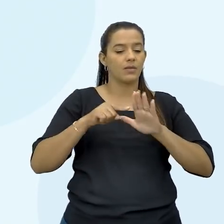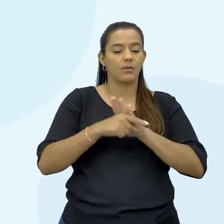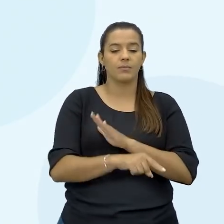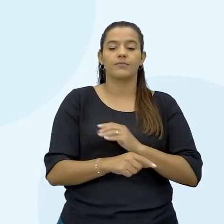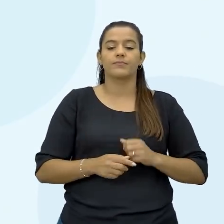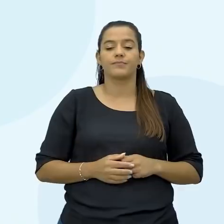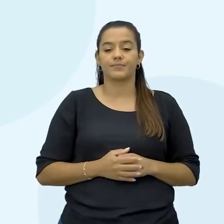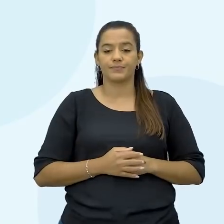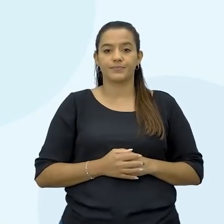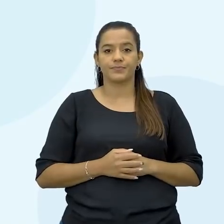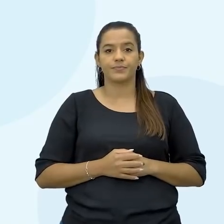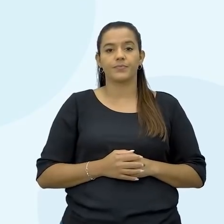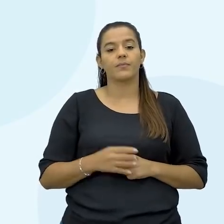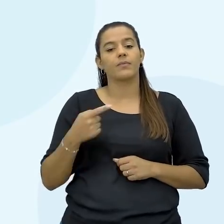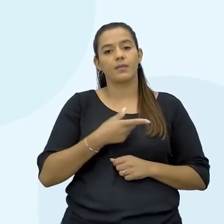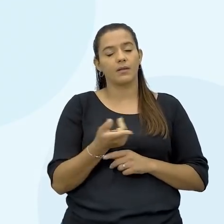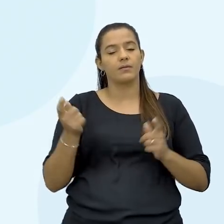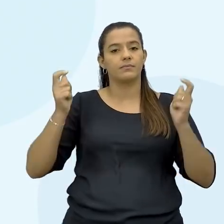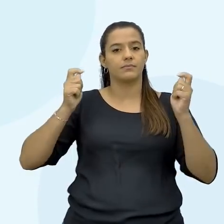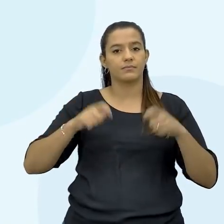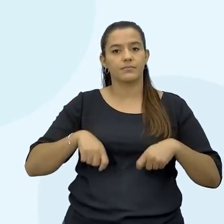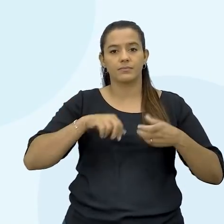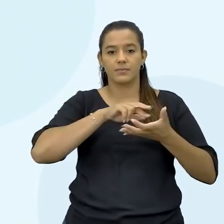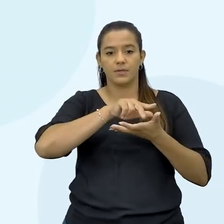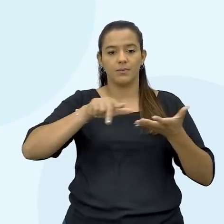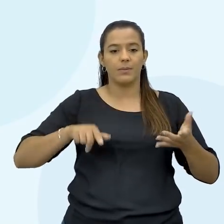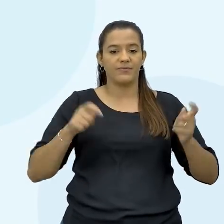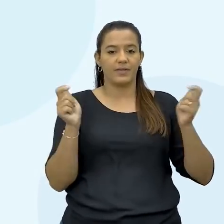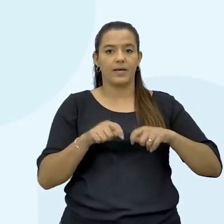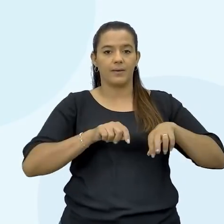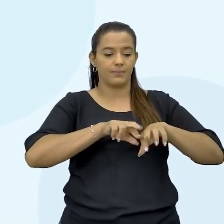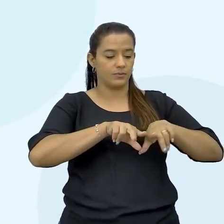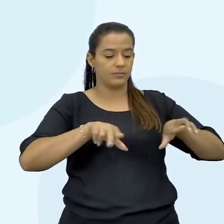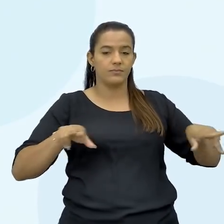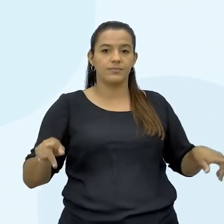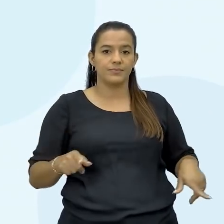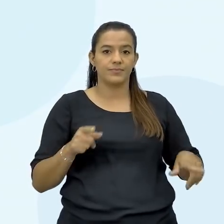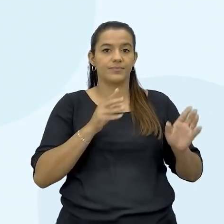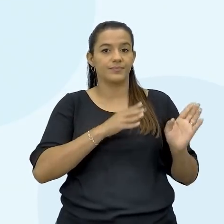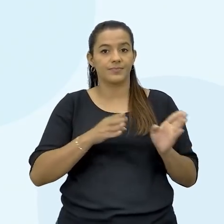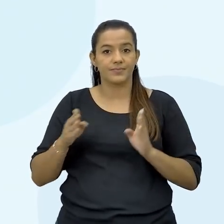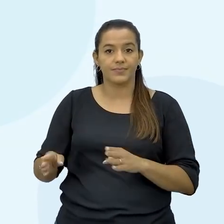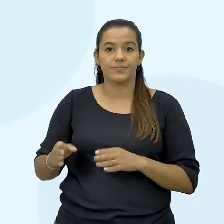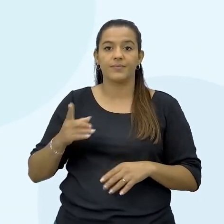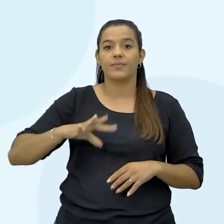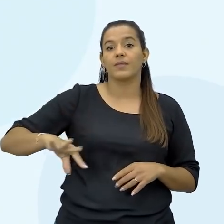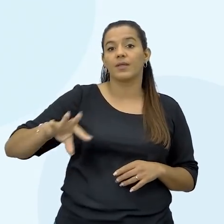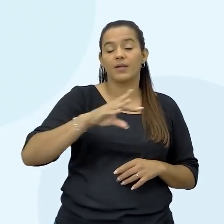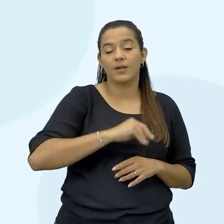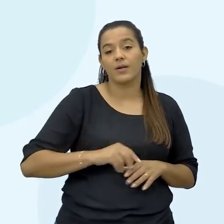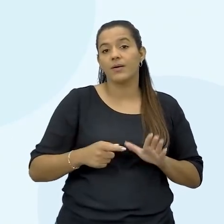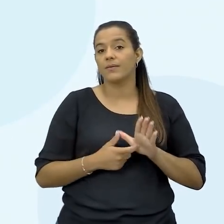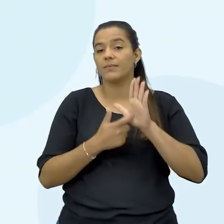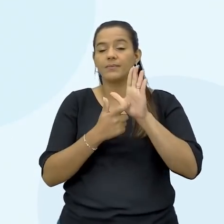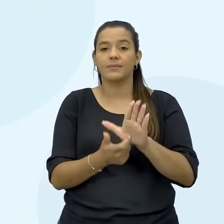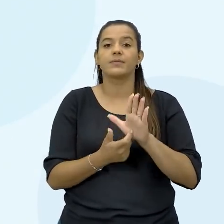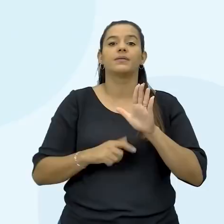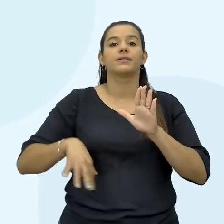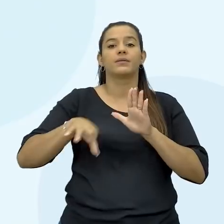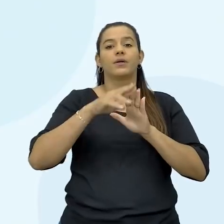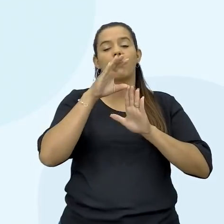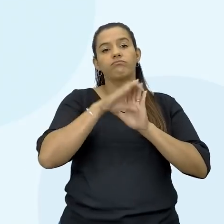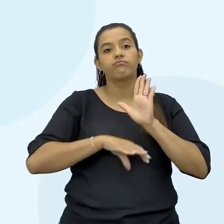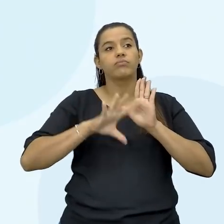aprofundamento. Nessas componentes curriculares, nós temos aqui um pouquinho falando sobre elas na apresentação da unidade